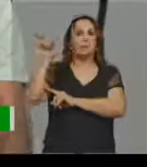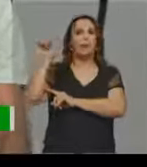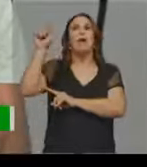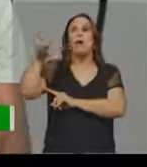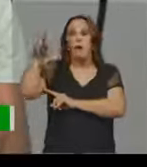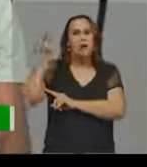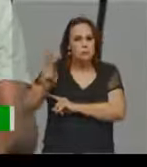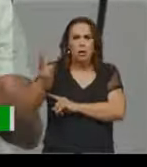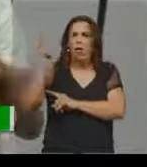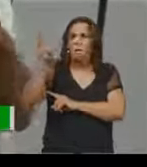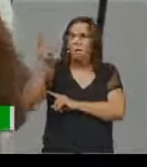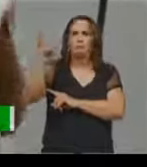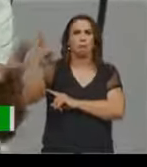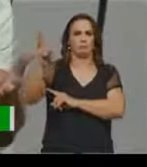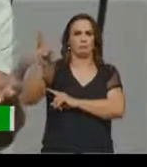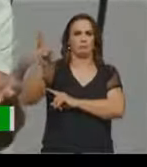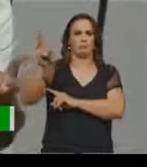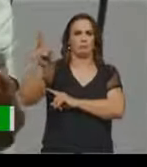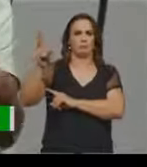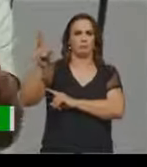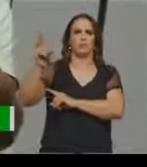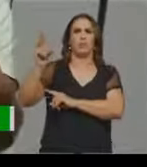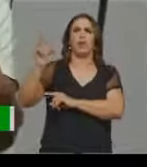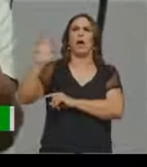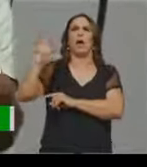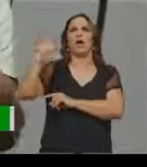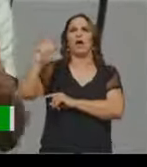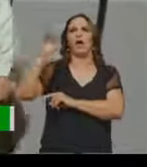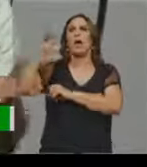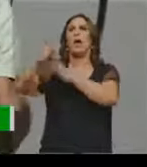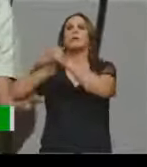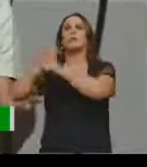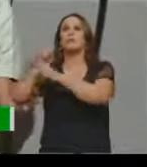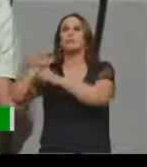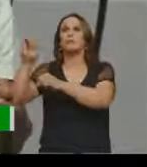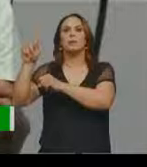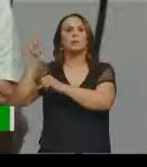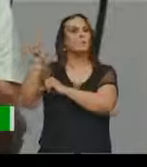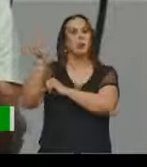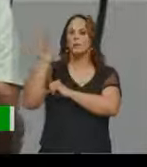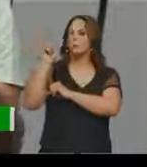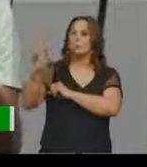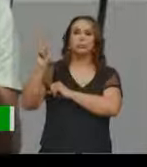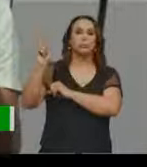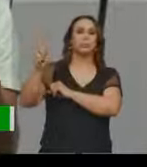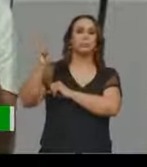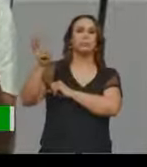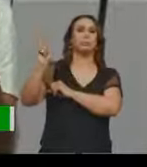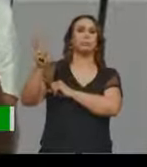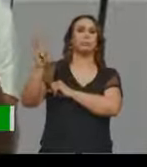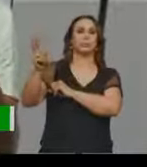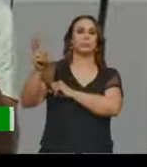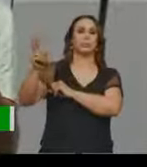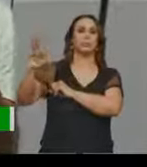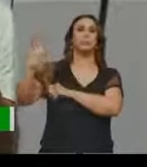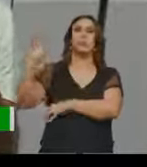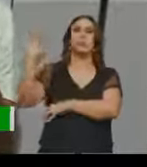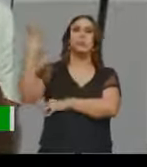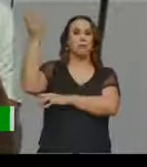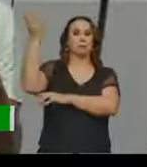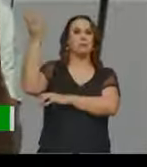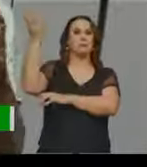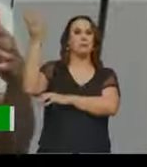semiárido ali. Não é uma variação rápida, não é uma variação a curto prazo. Então, nós temos ali que o clima ele é estudado ao